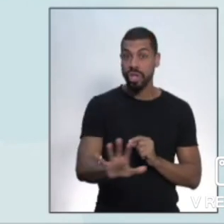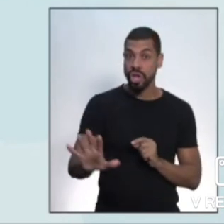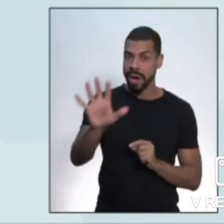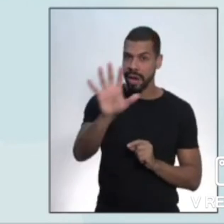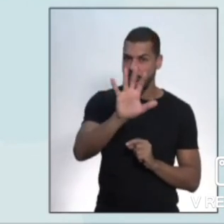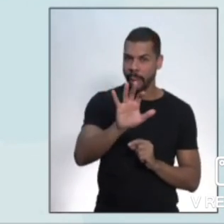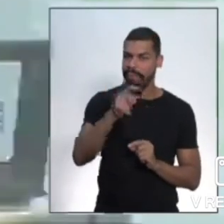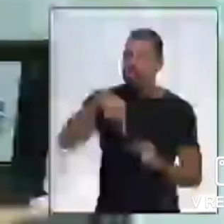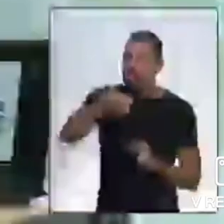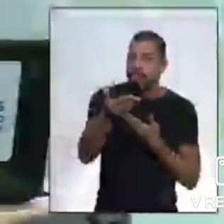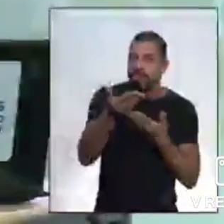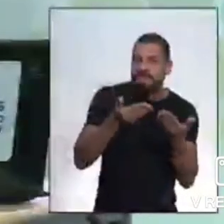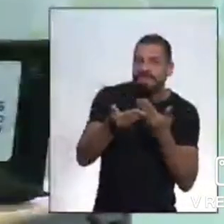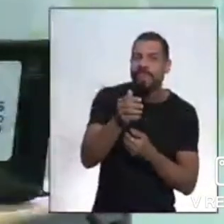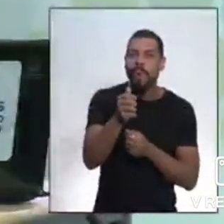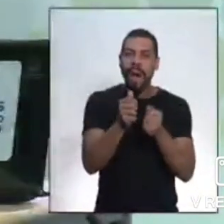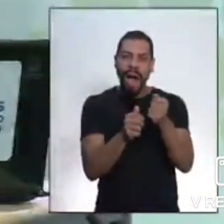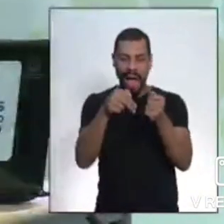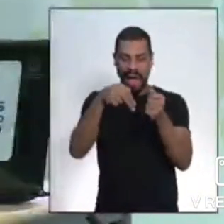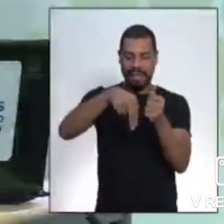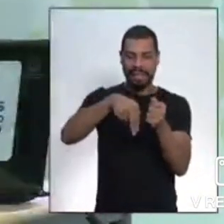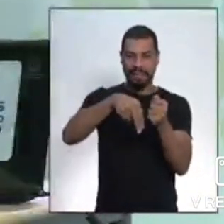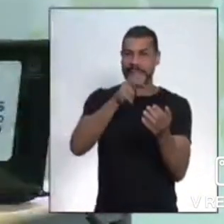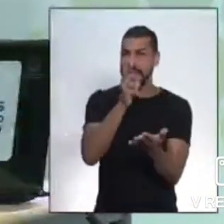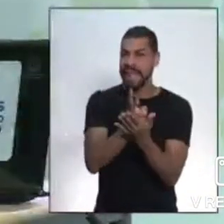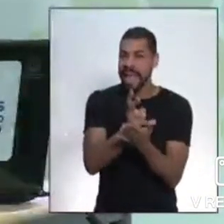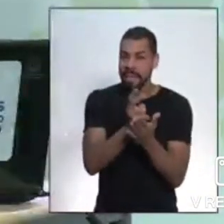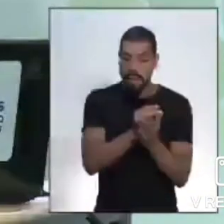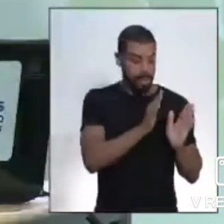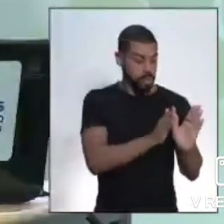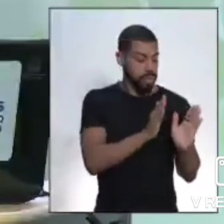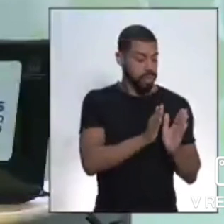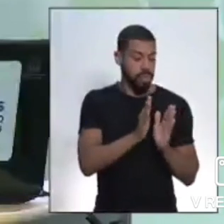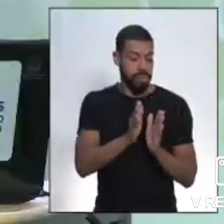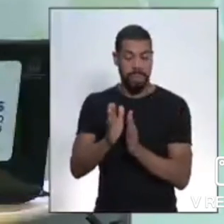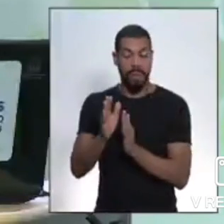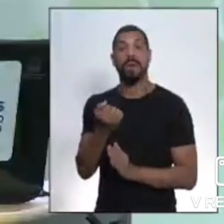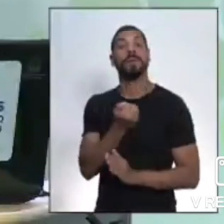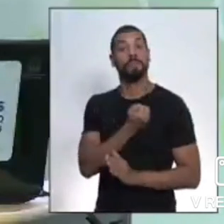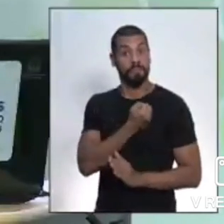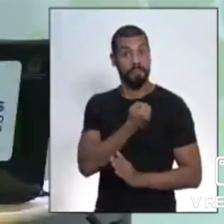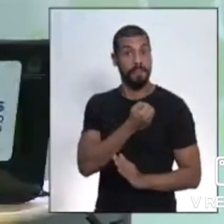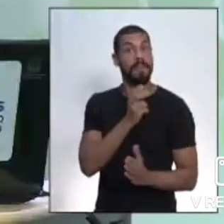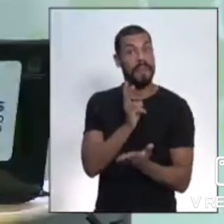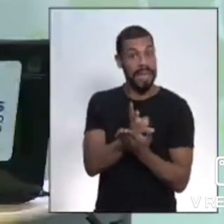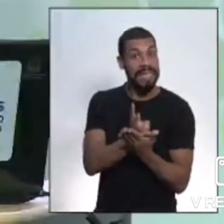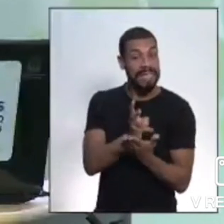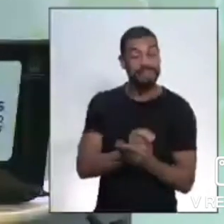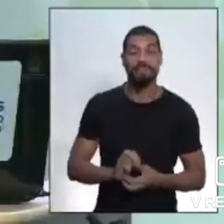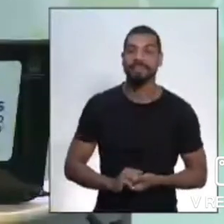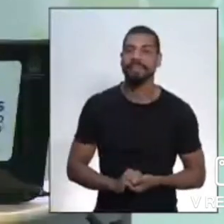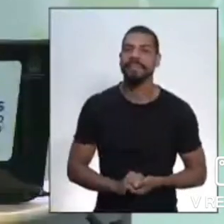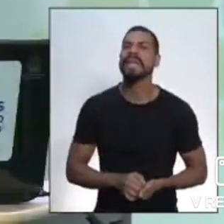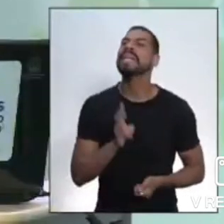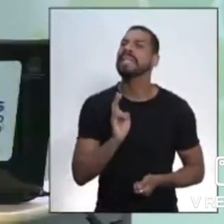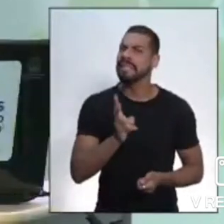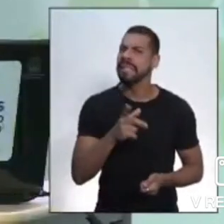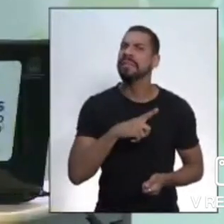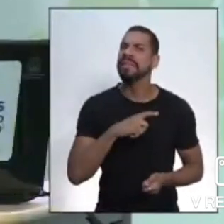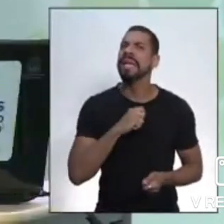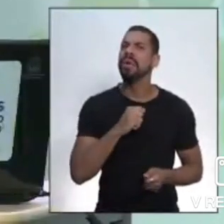tanto utilizou aqui hoje. Para toda sequência, que exista, no caso, sim, existe esse